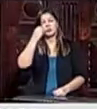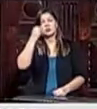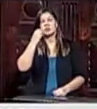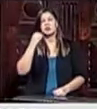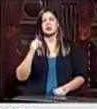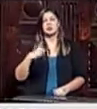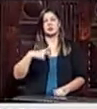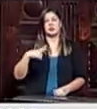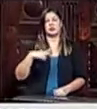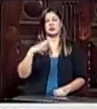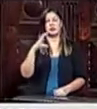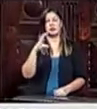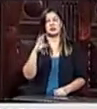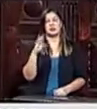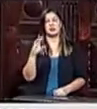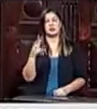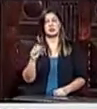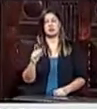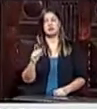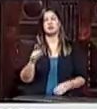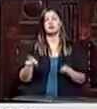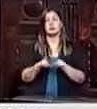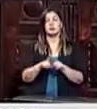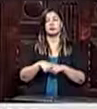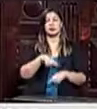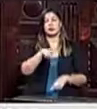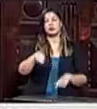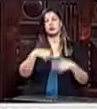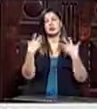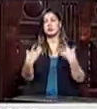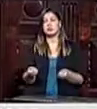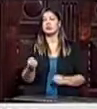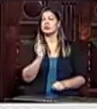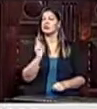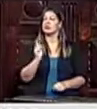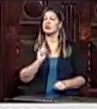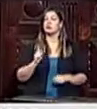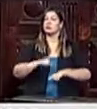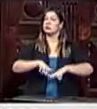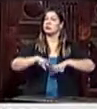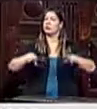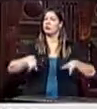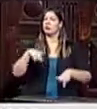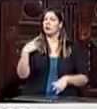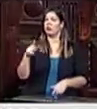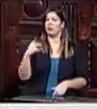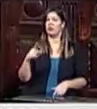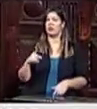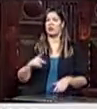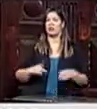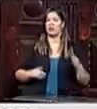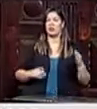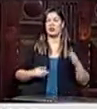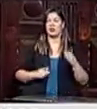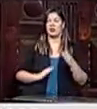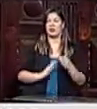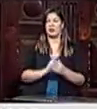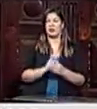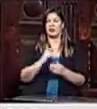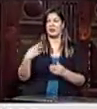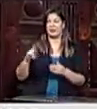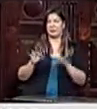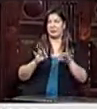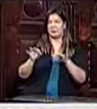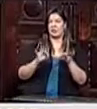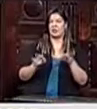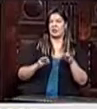SEDAI, que não aceitaremos e usaremos todos os instrumentos regimentais para impedir que qualquer